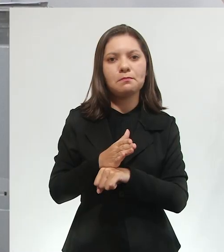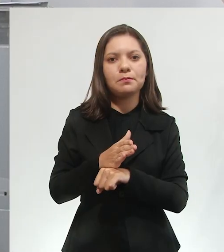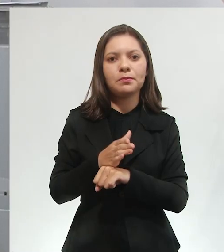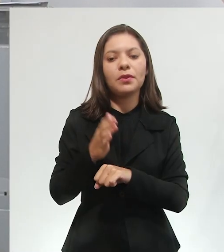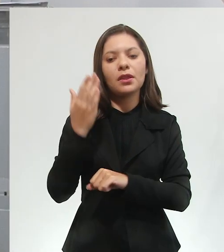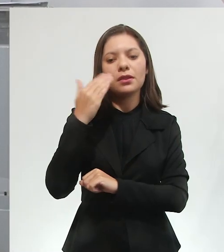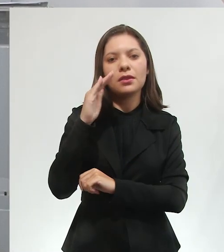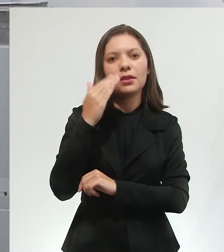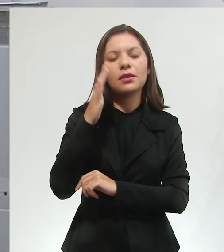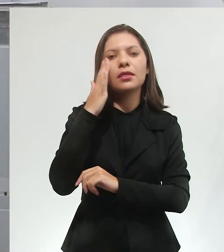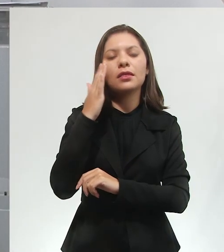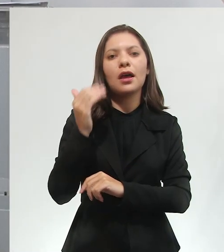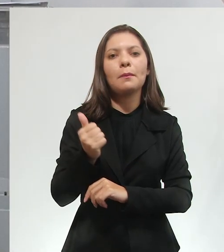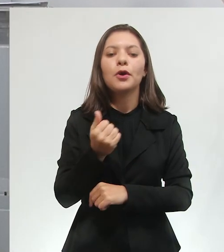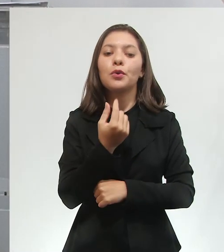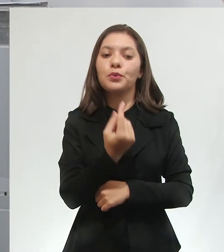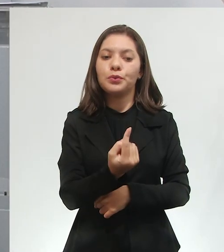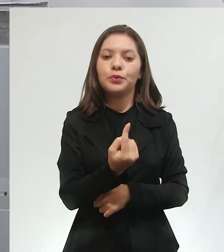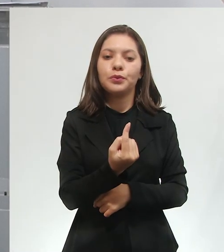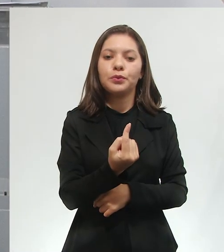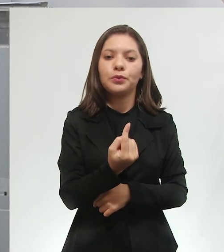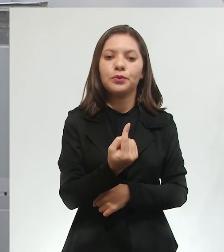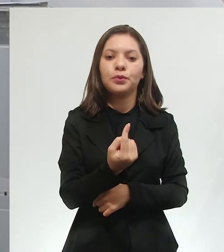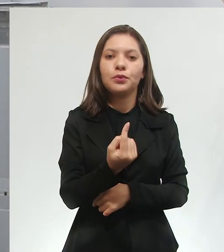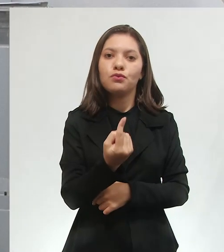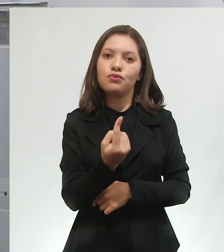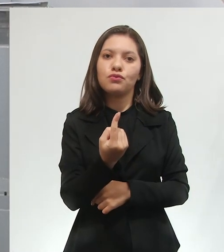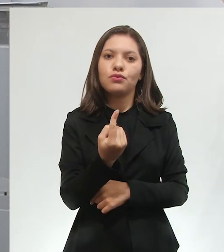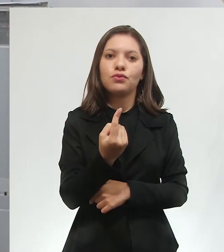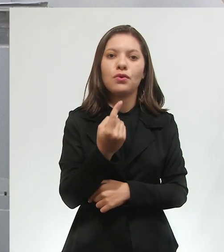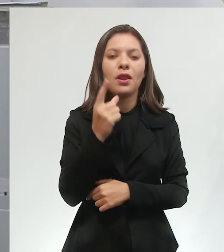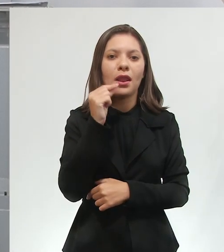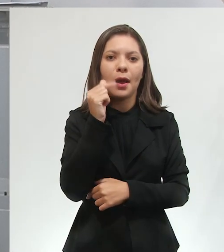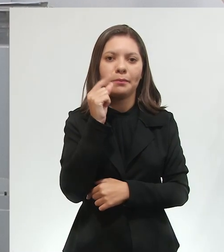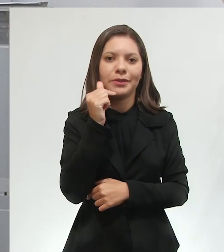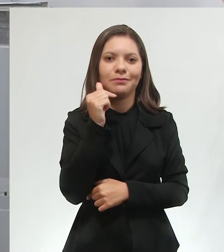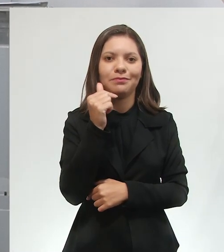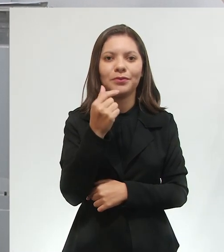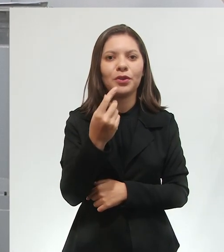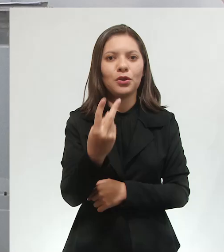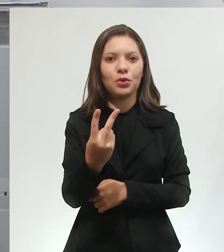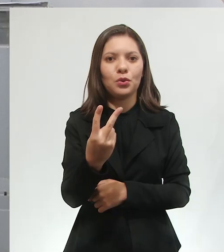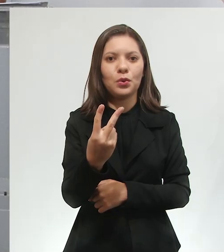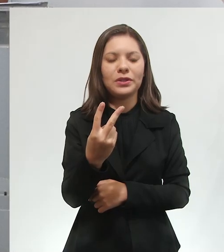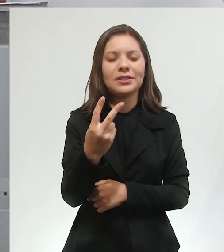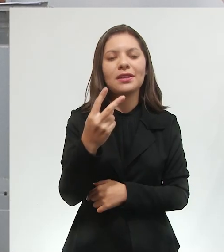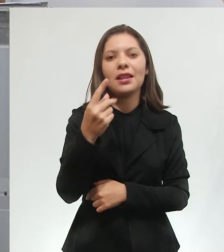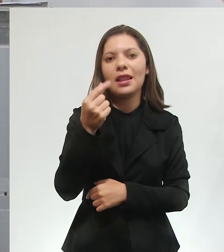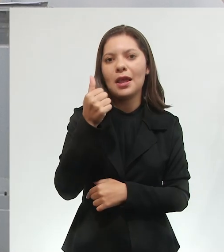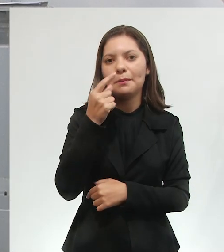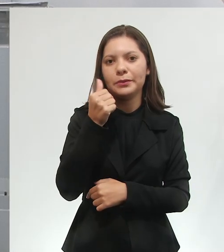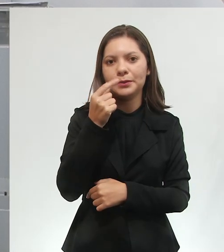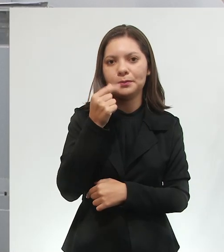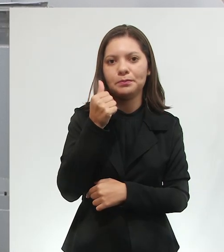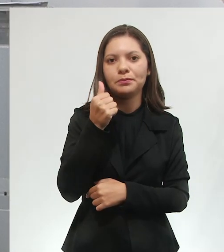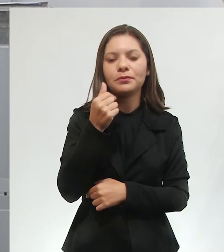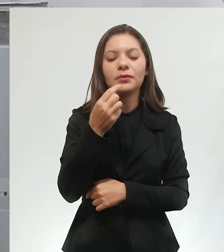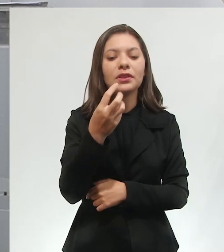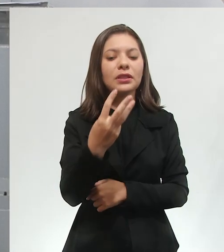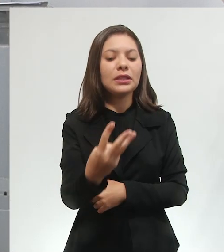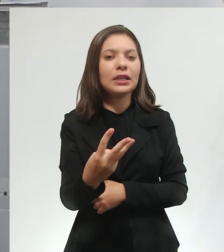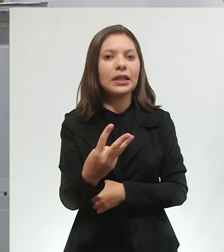que 1 é 1 lápis, 2 são 2 lápis, 3